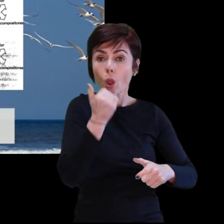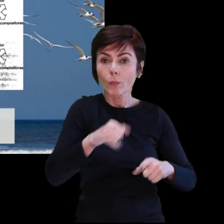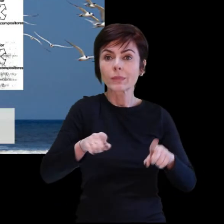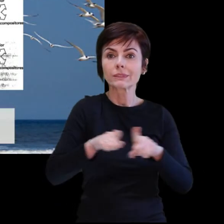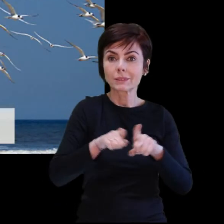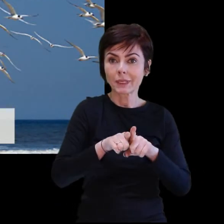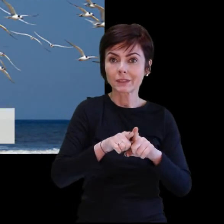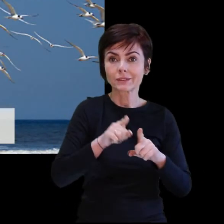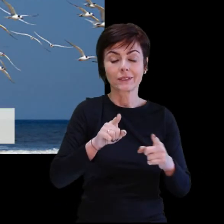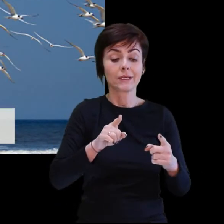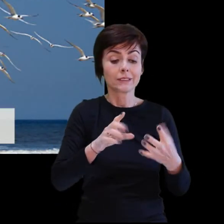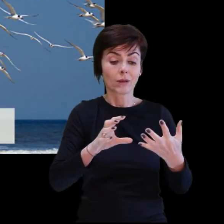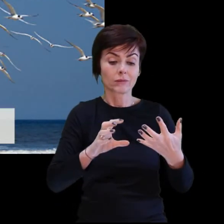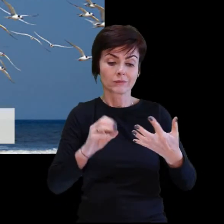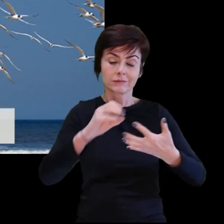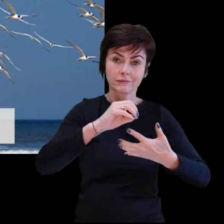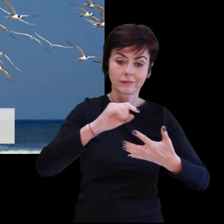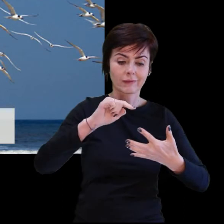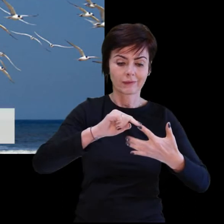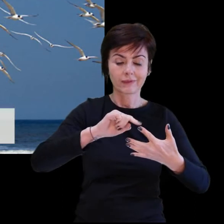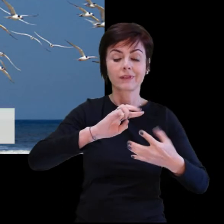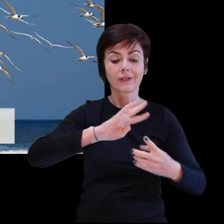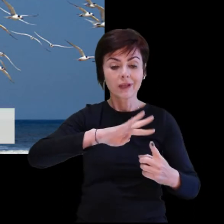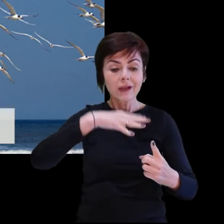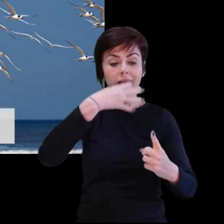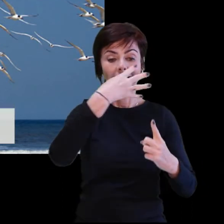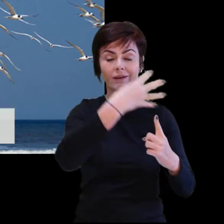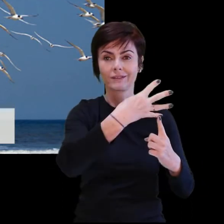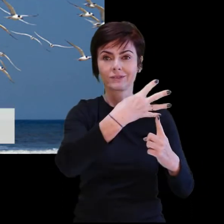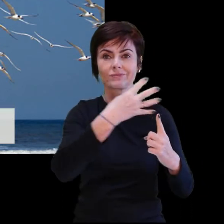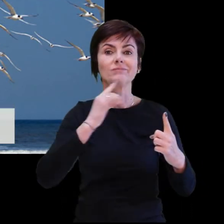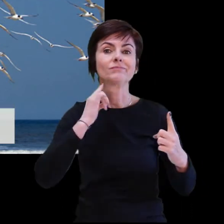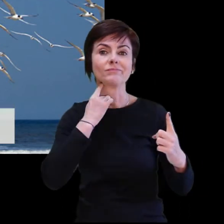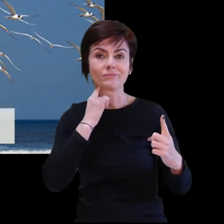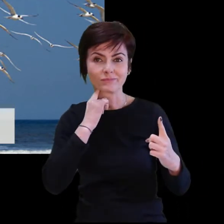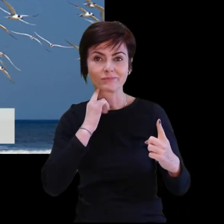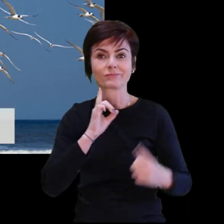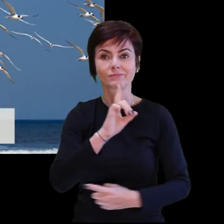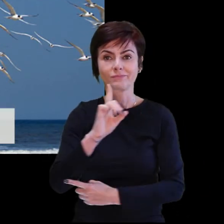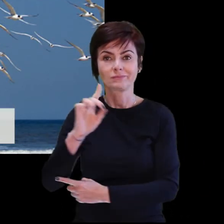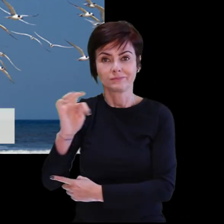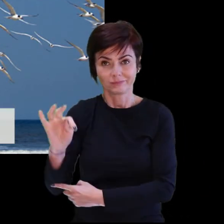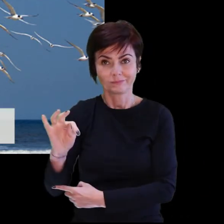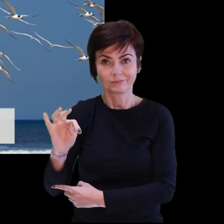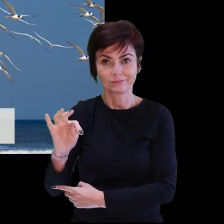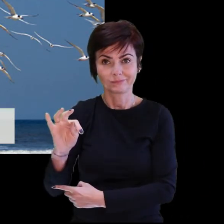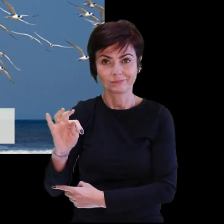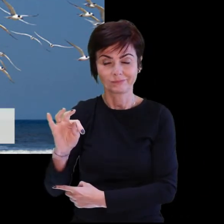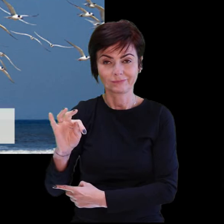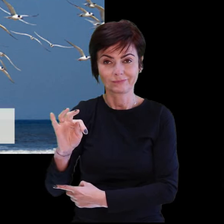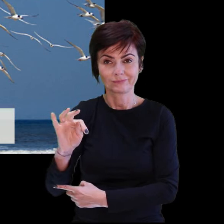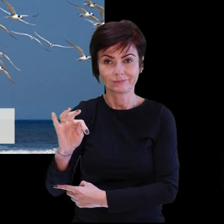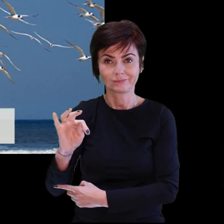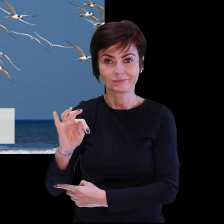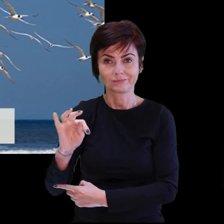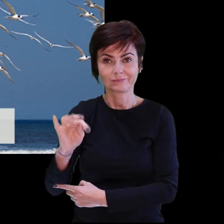esse peixe aqui. Então eu tenho uma multiplicação novamente e a concentração então de DDT no